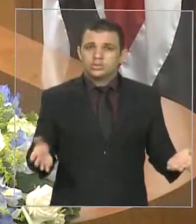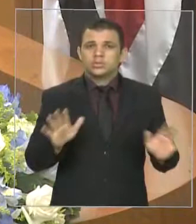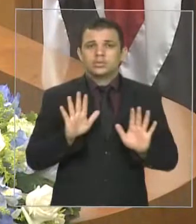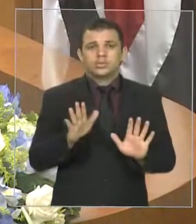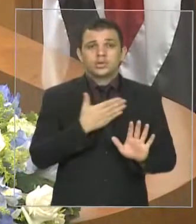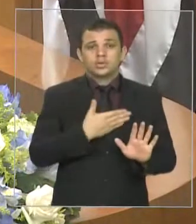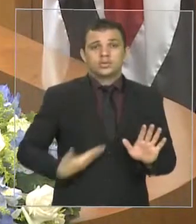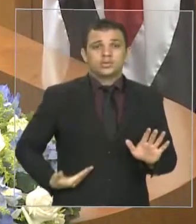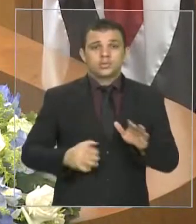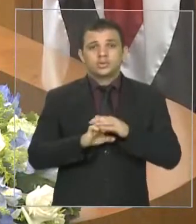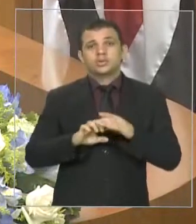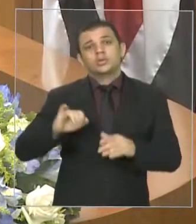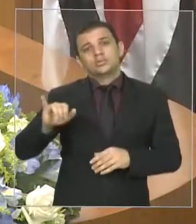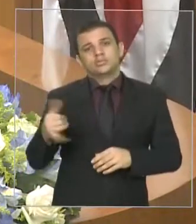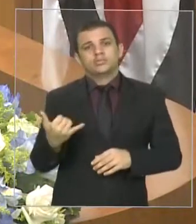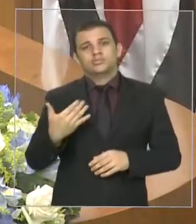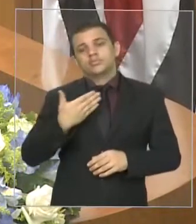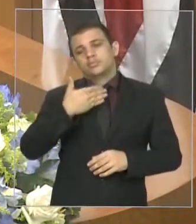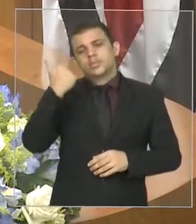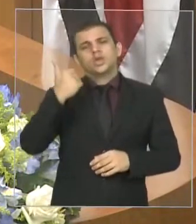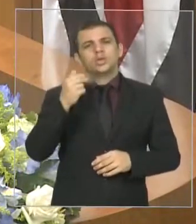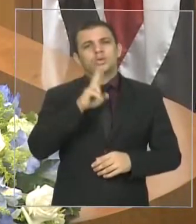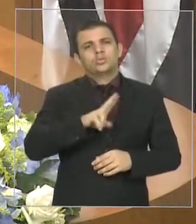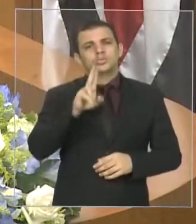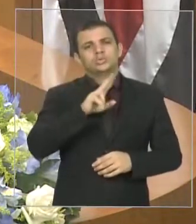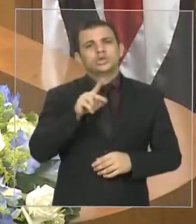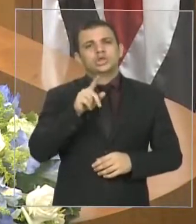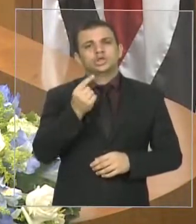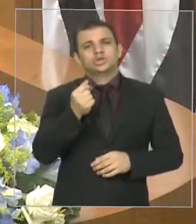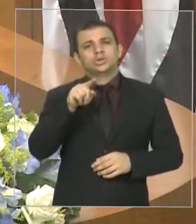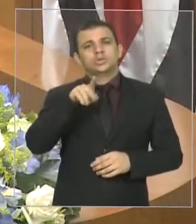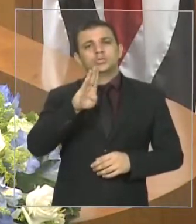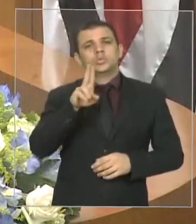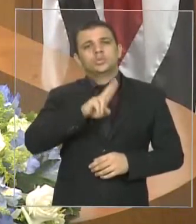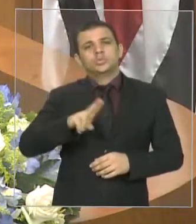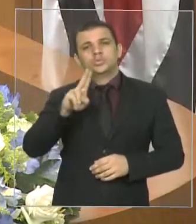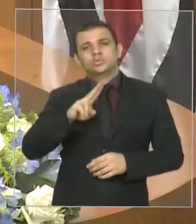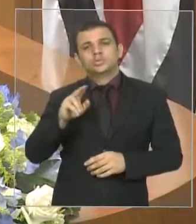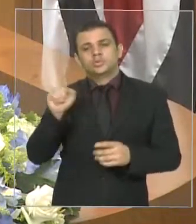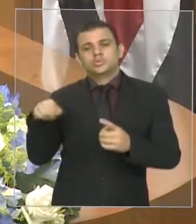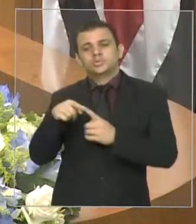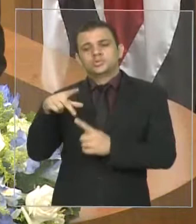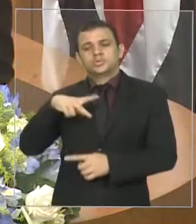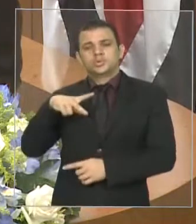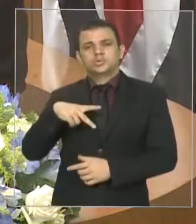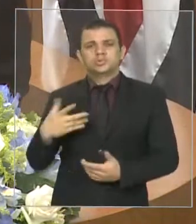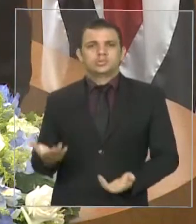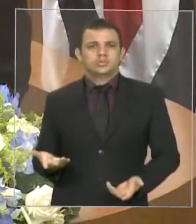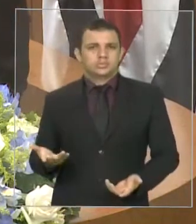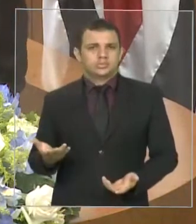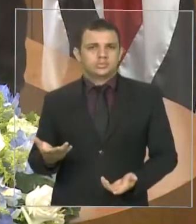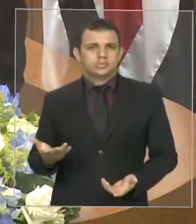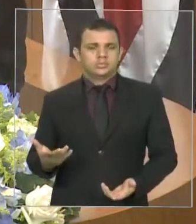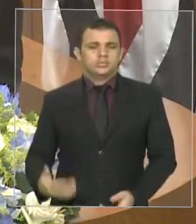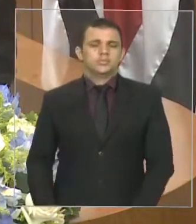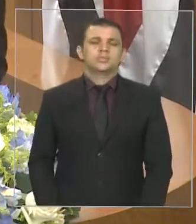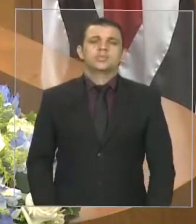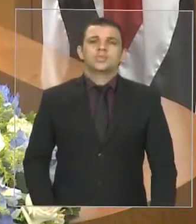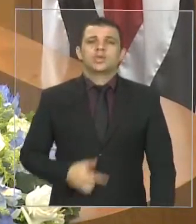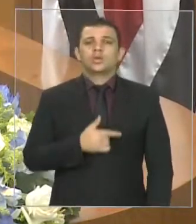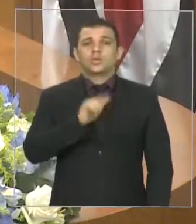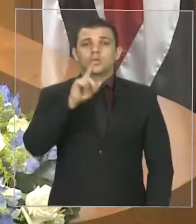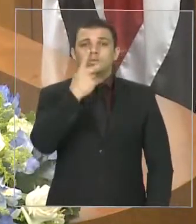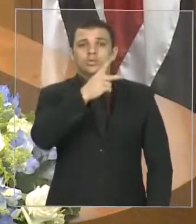simplesmente preferiu usar dinheiro público para fins particulares, como já foi demonstrado aqui. Uma outra palavra que o deputado